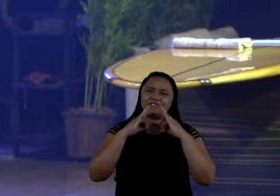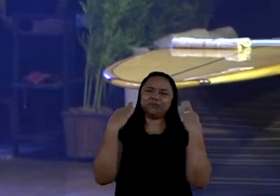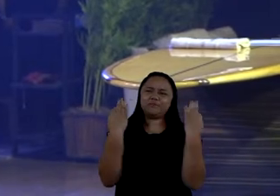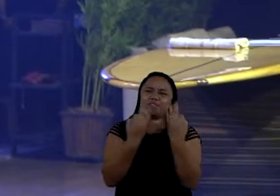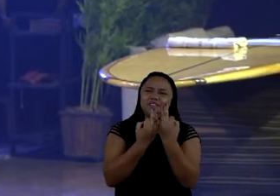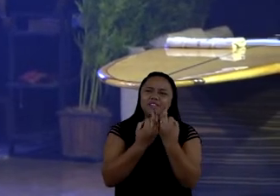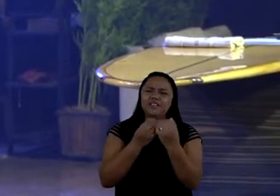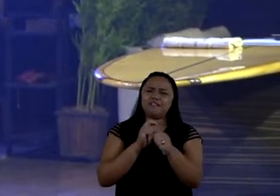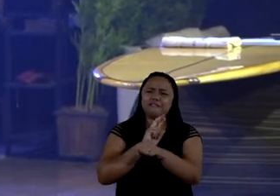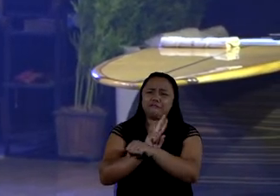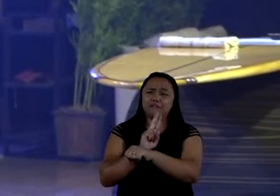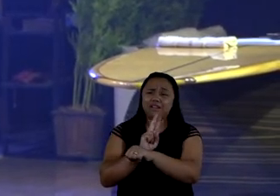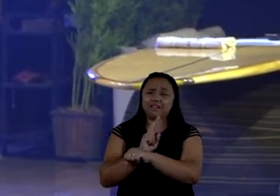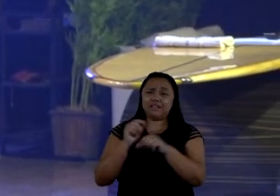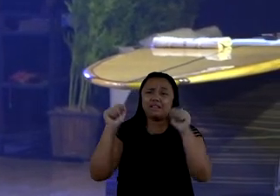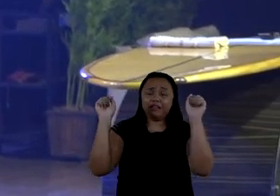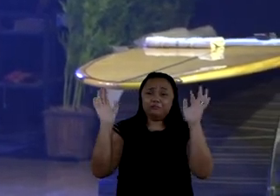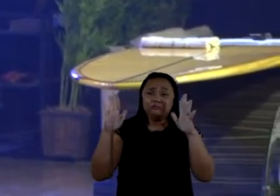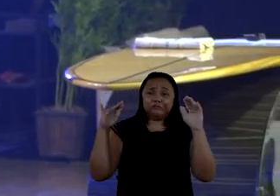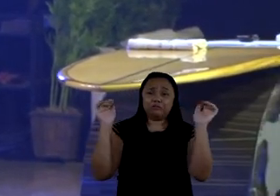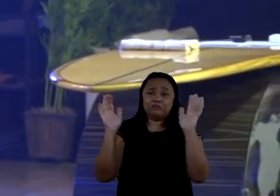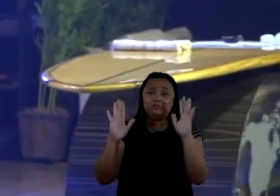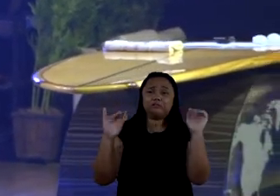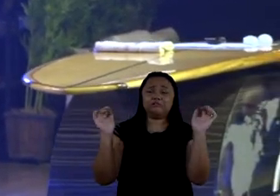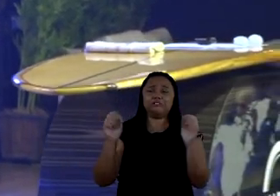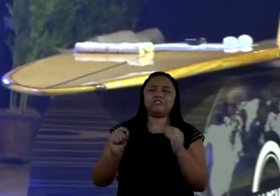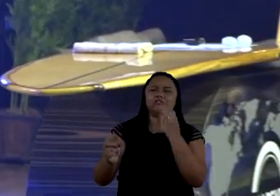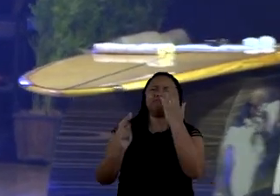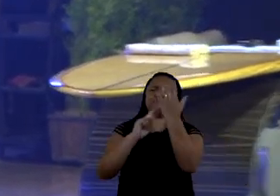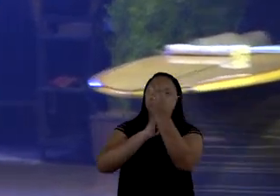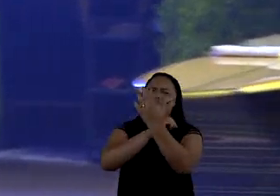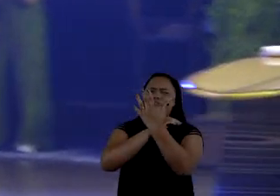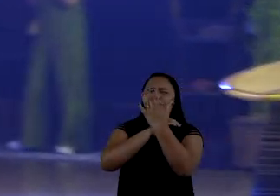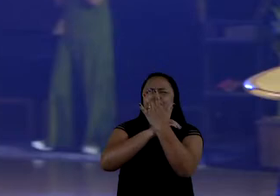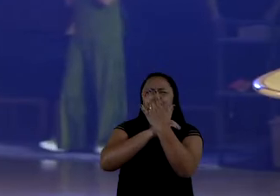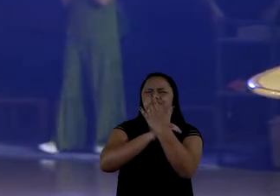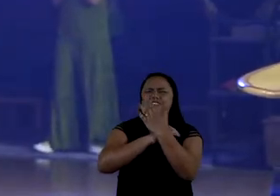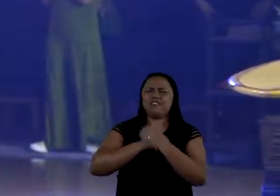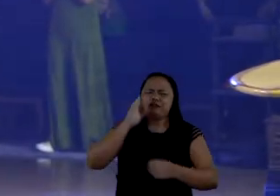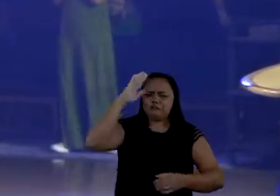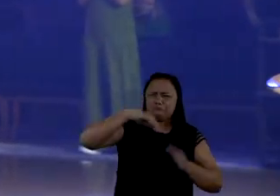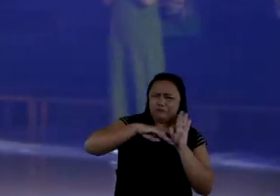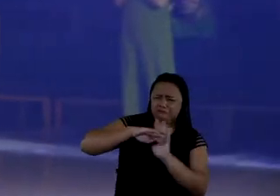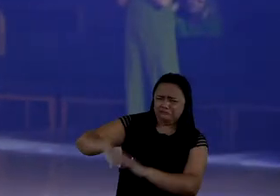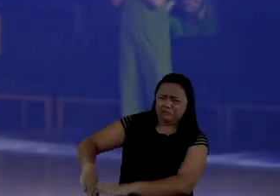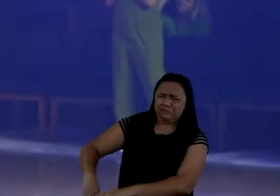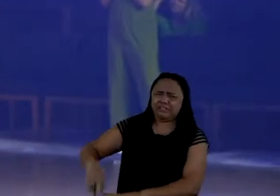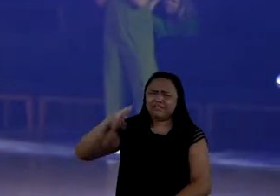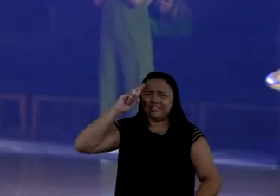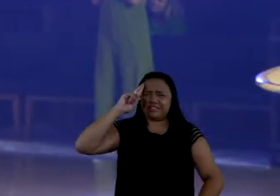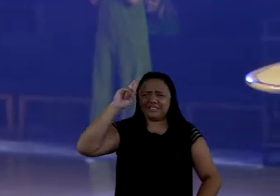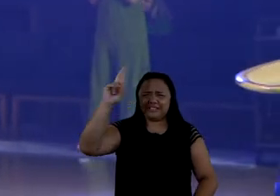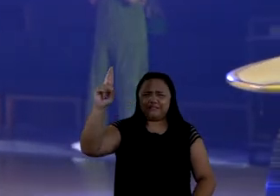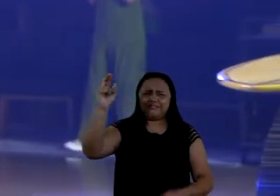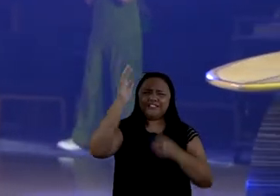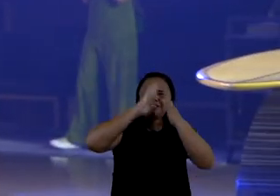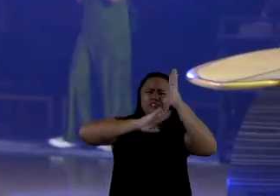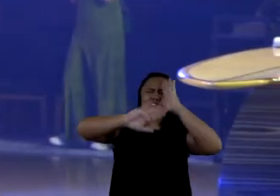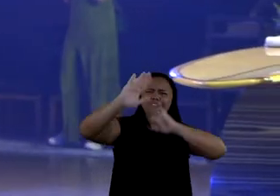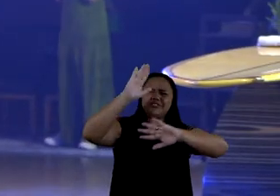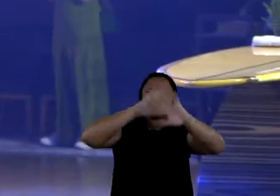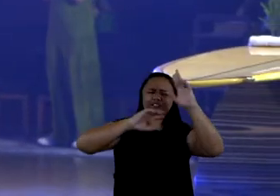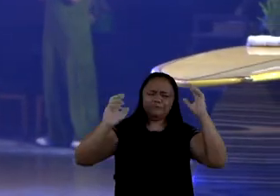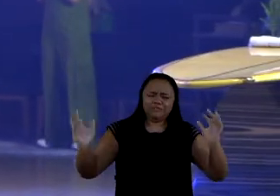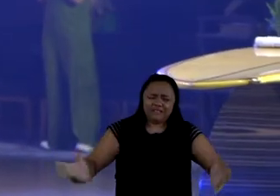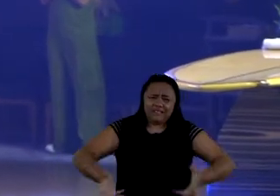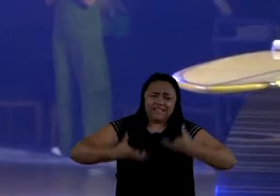anjos ao redor de nós, nos proteger e nos livrar de todo o mal. Por isso, Senhor, Te adoramos, Te exaltamos. Ligamos